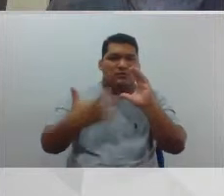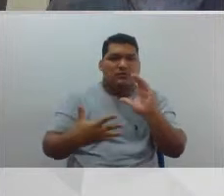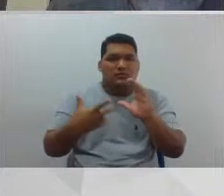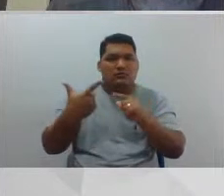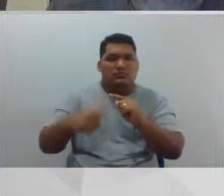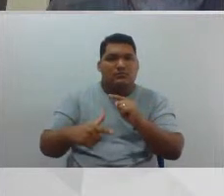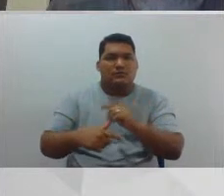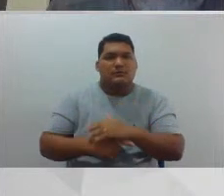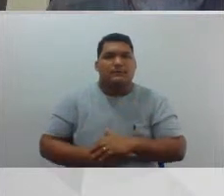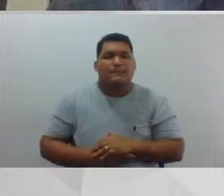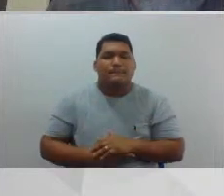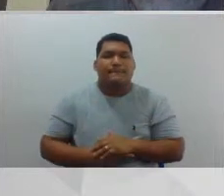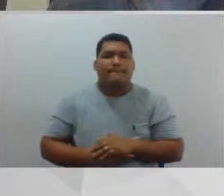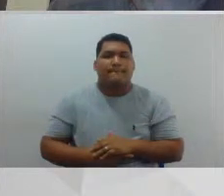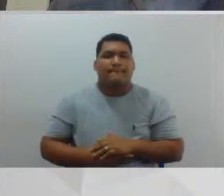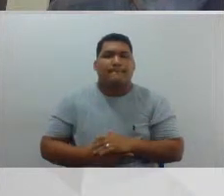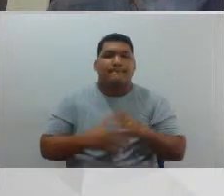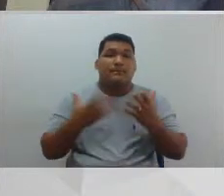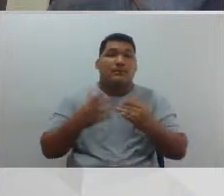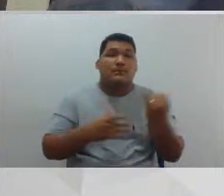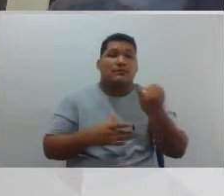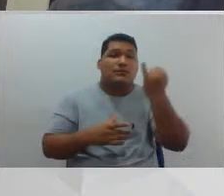não é importante nessa conversa hoje. Tá?